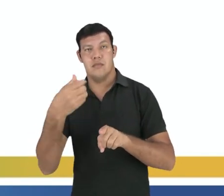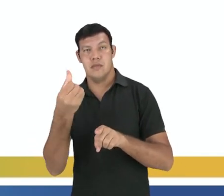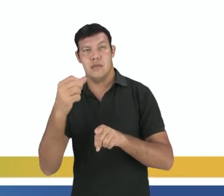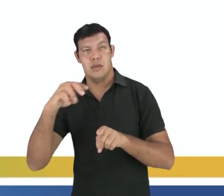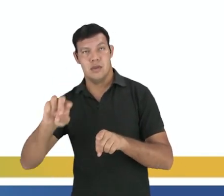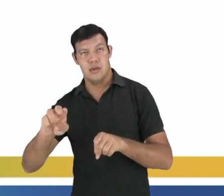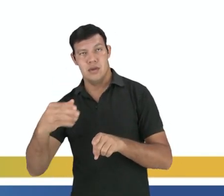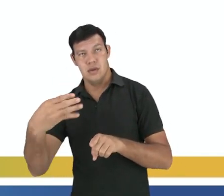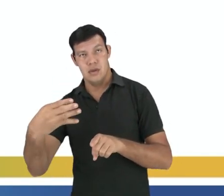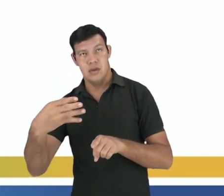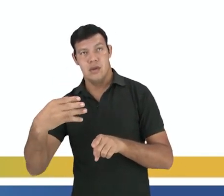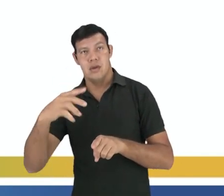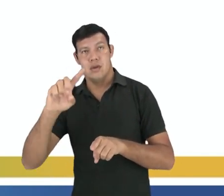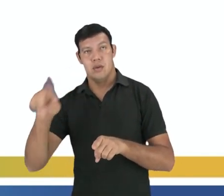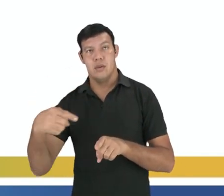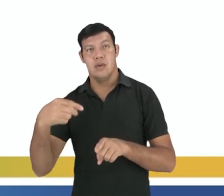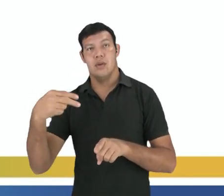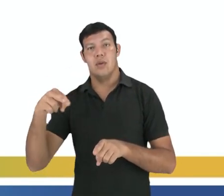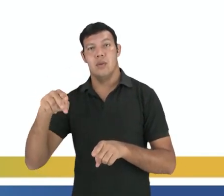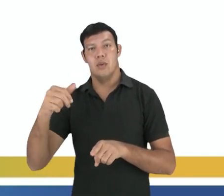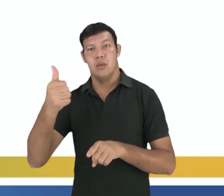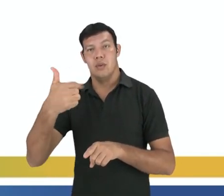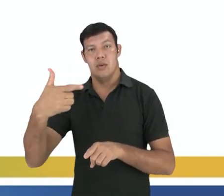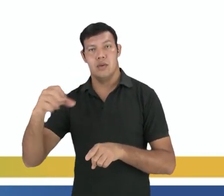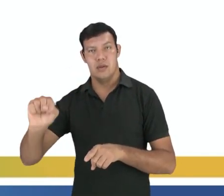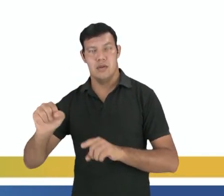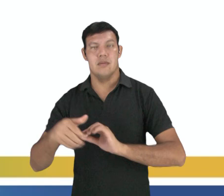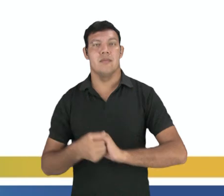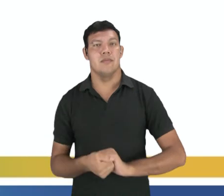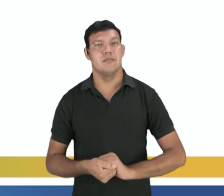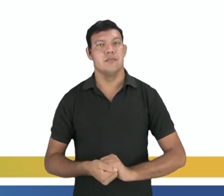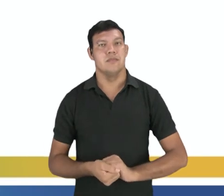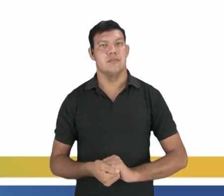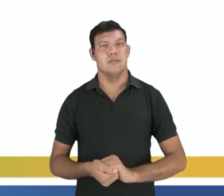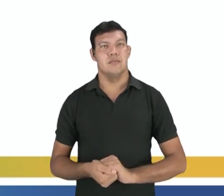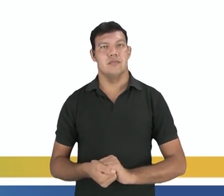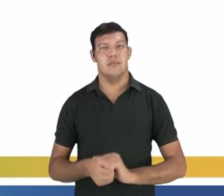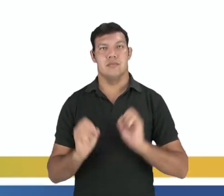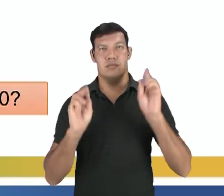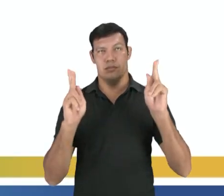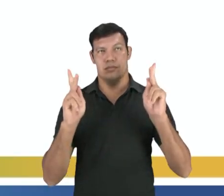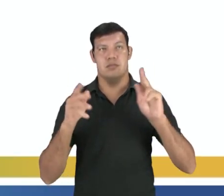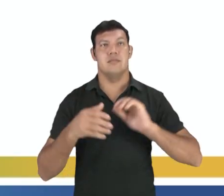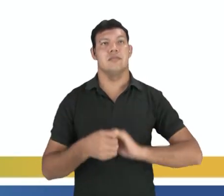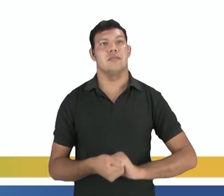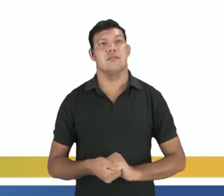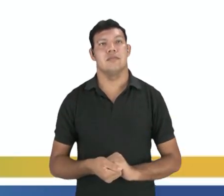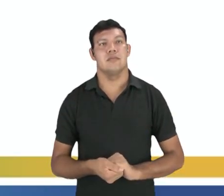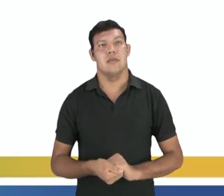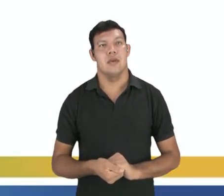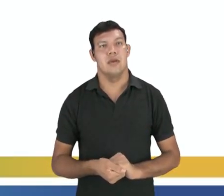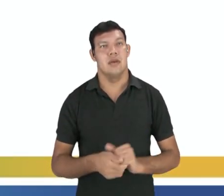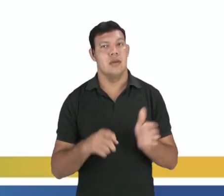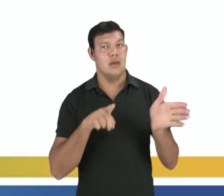próprio 128, porque ele é um múltiplo de 64, ok?